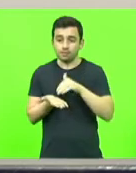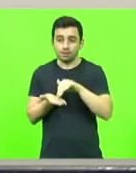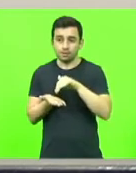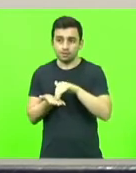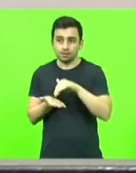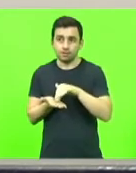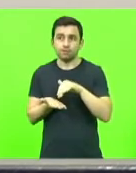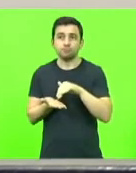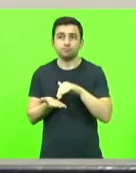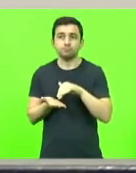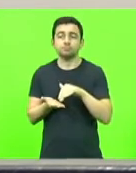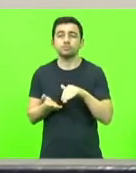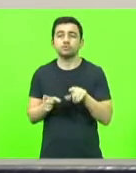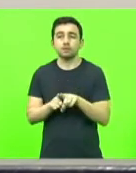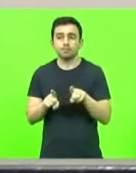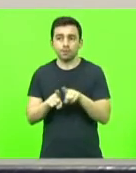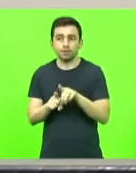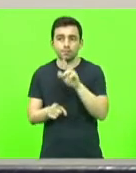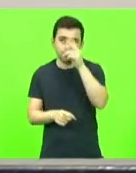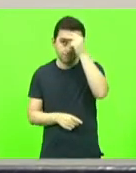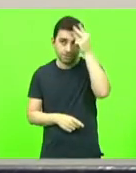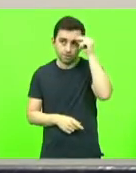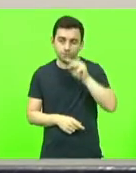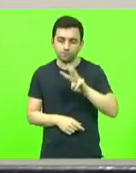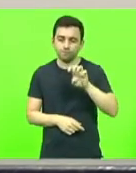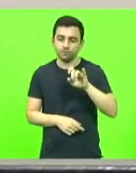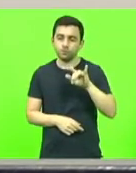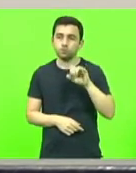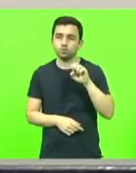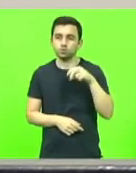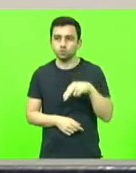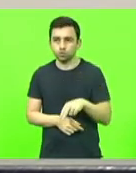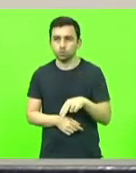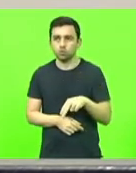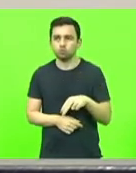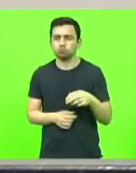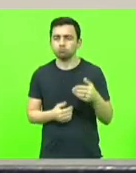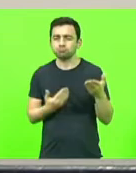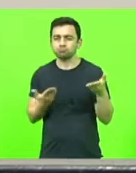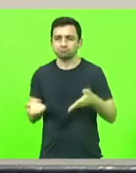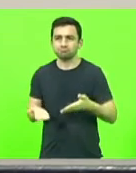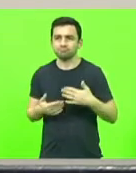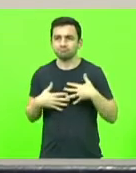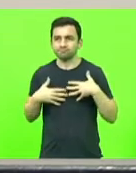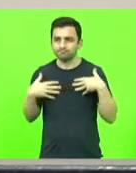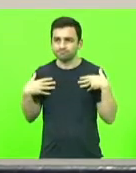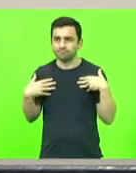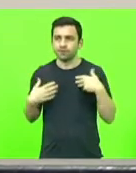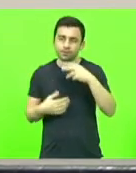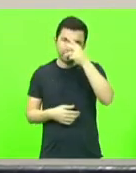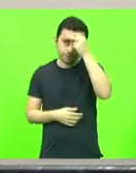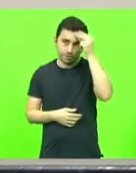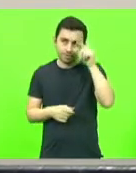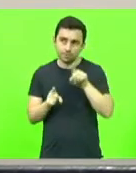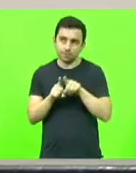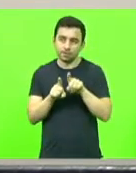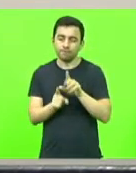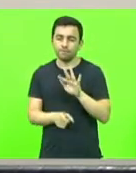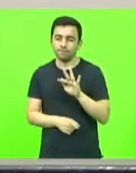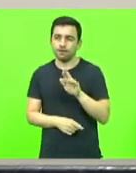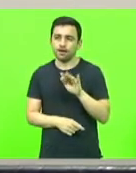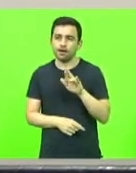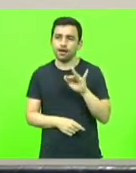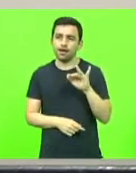registrar a presença do prefeito Wilson de Fraiburgo, que nos honra aqui com a sua presença, o prefeito Ferrari de Rodeio